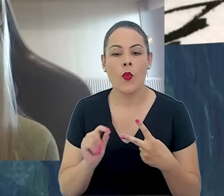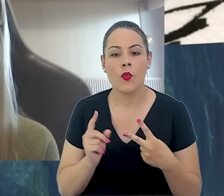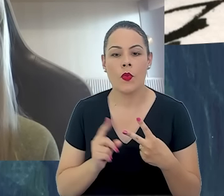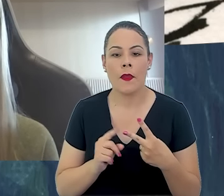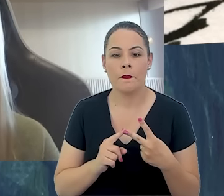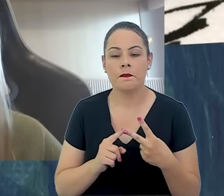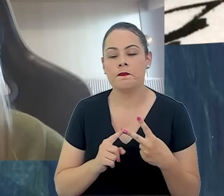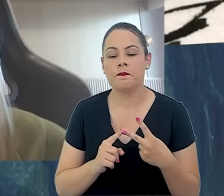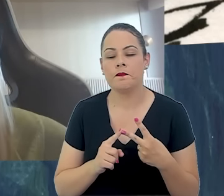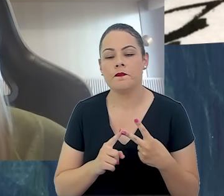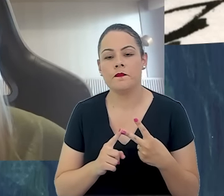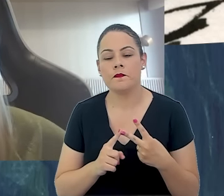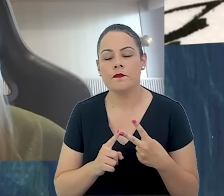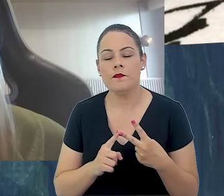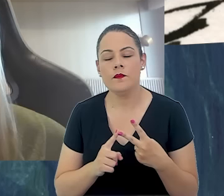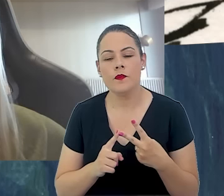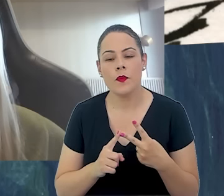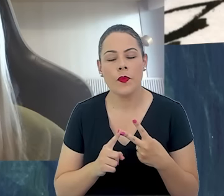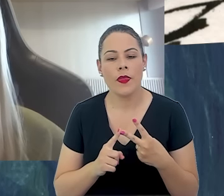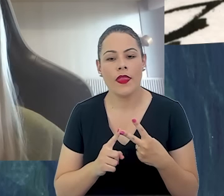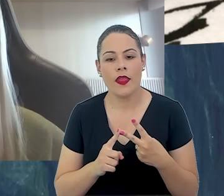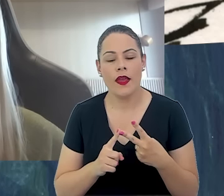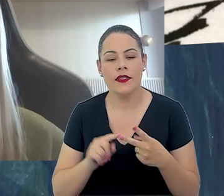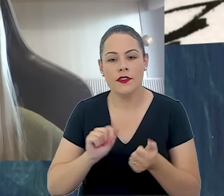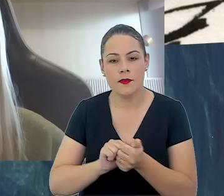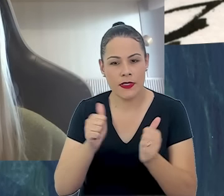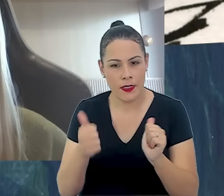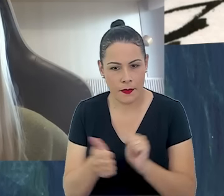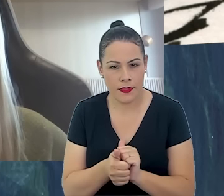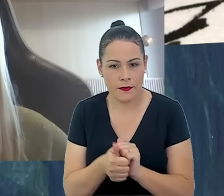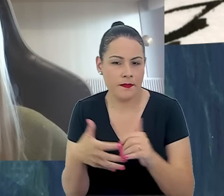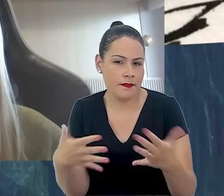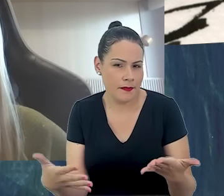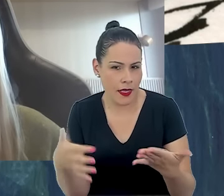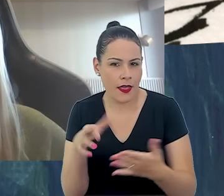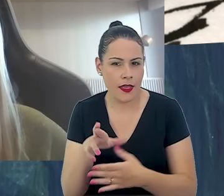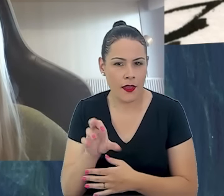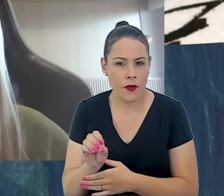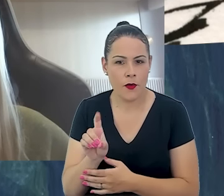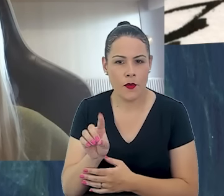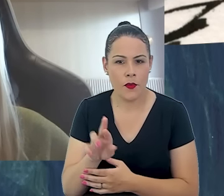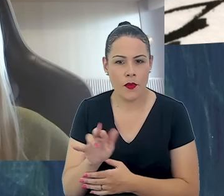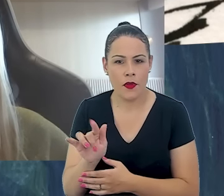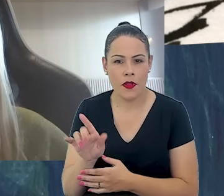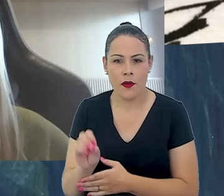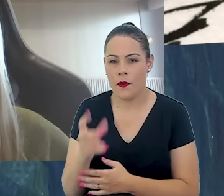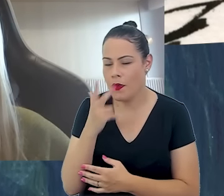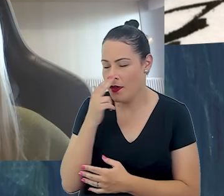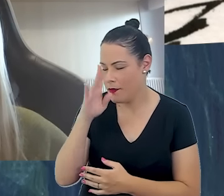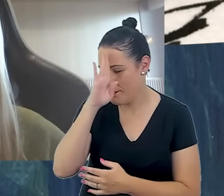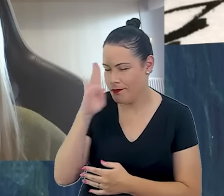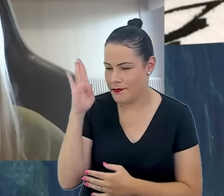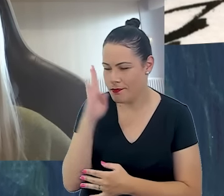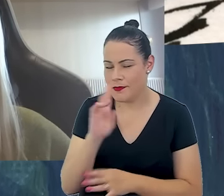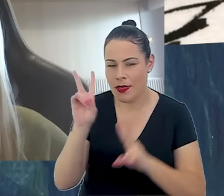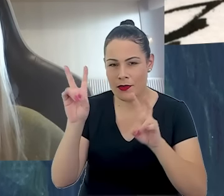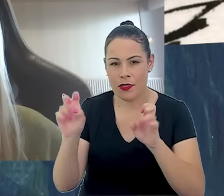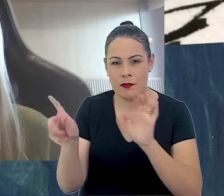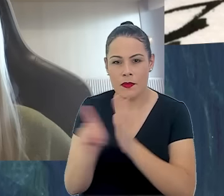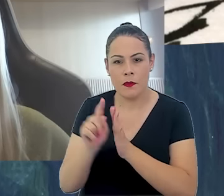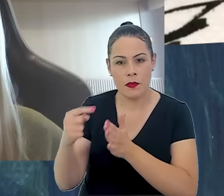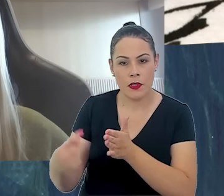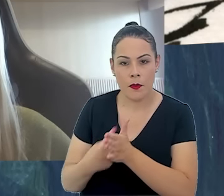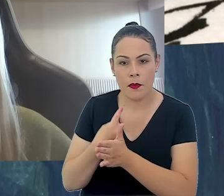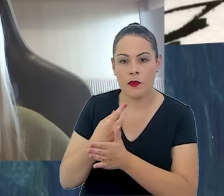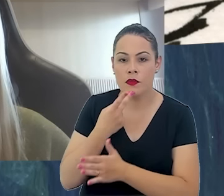é o bloco da adaptação. E aí, Rodrigo, eu vou para. Acho que a parte principal da sua pergunta,